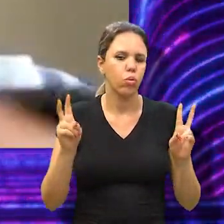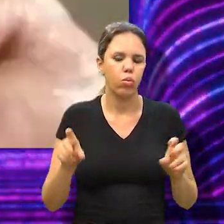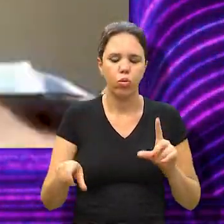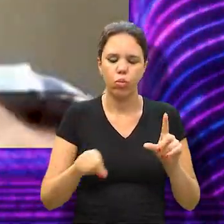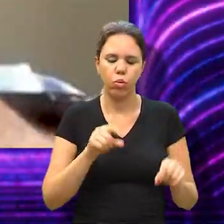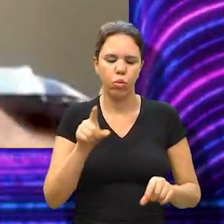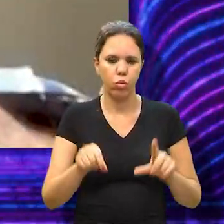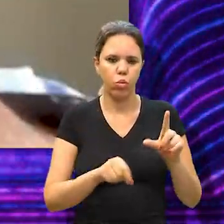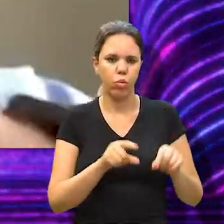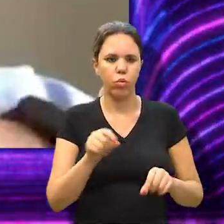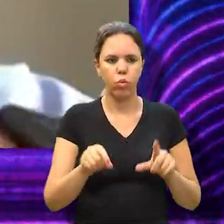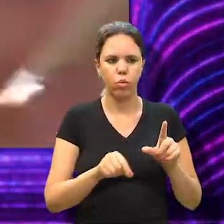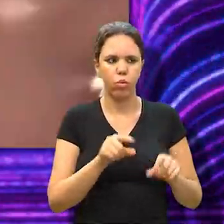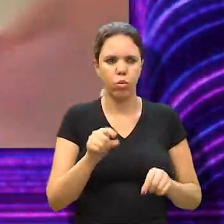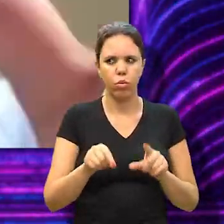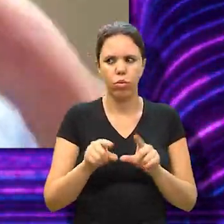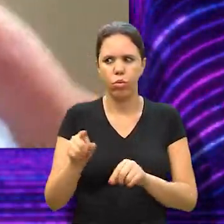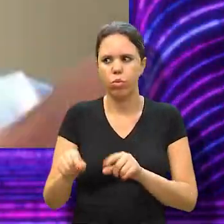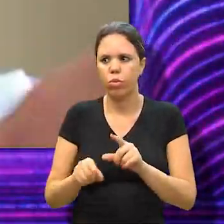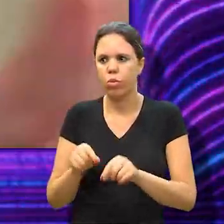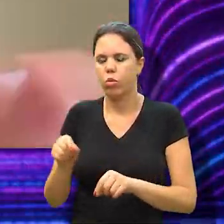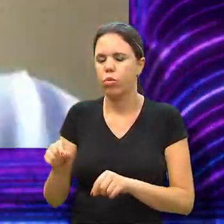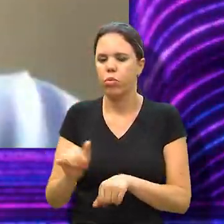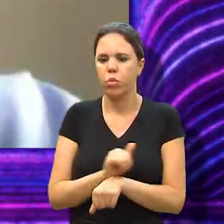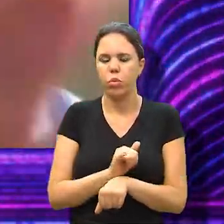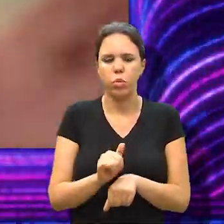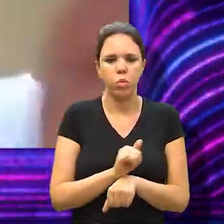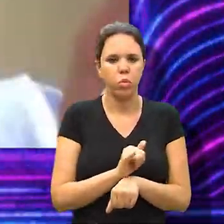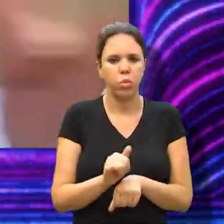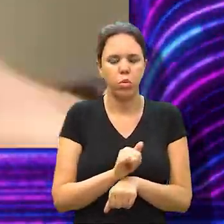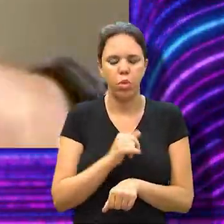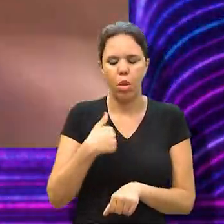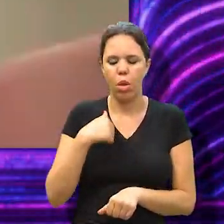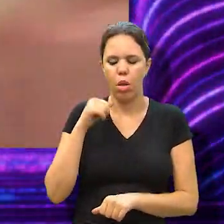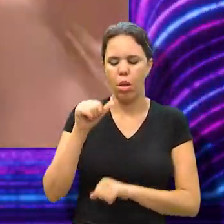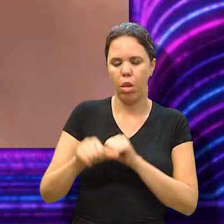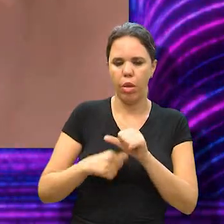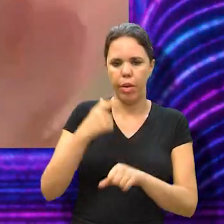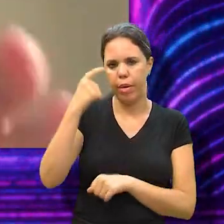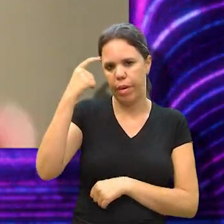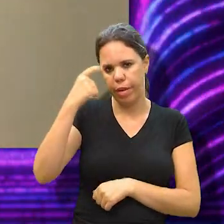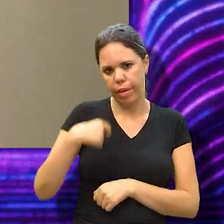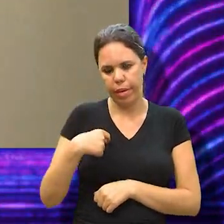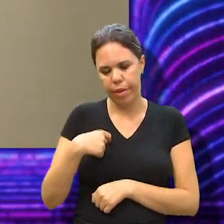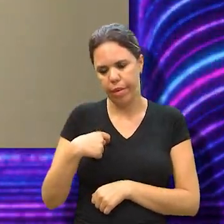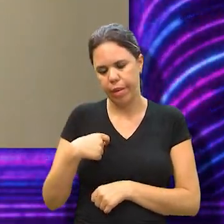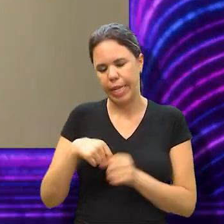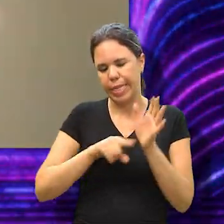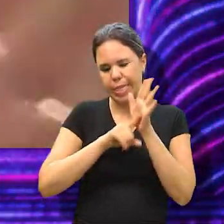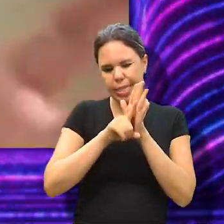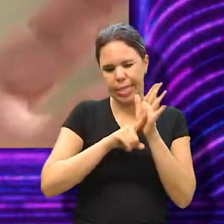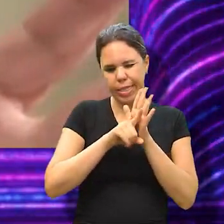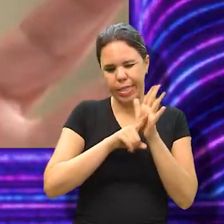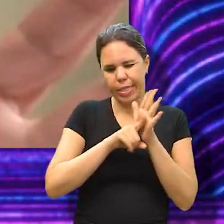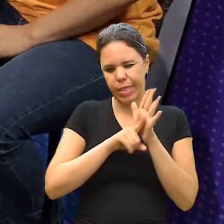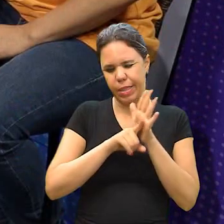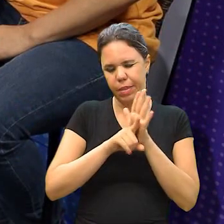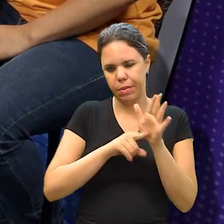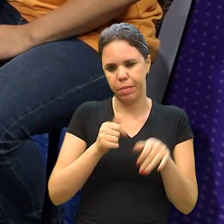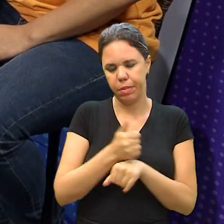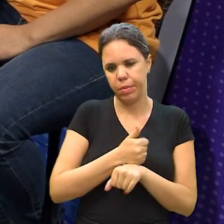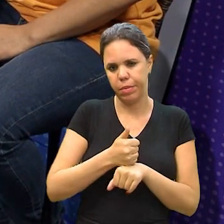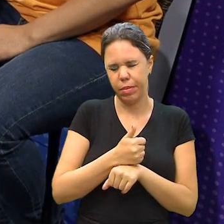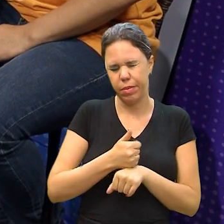se trata de escolhas você tem vários caminhos. Eu acabei me tornando, tá, Michel, meio um estudioso nessa